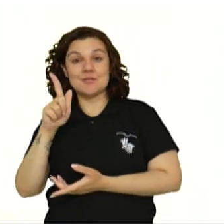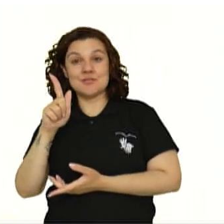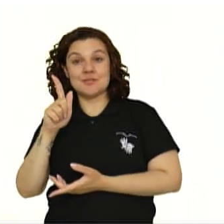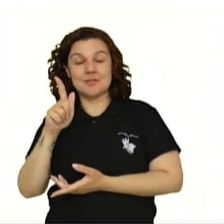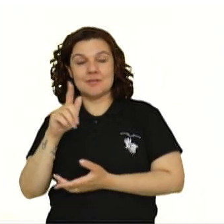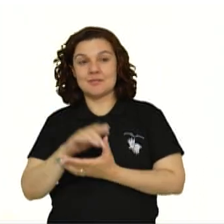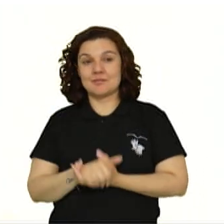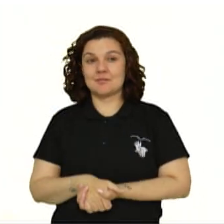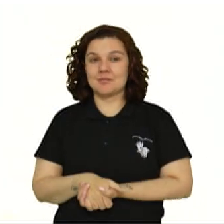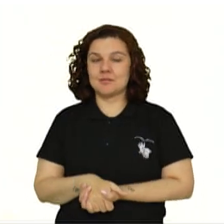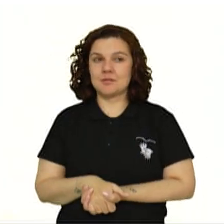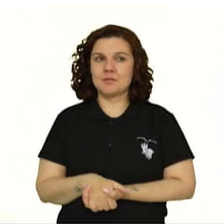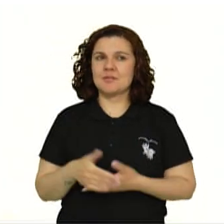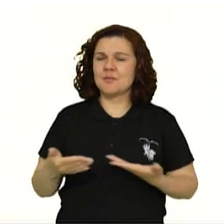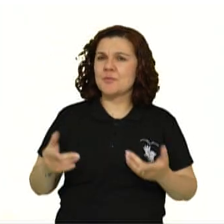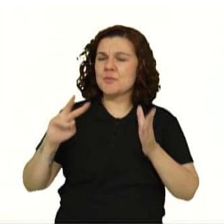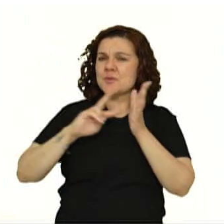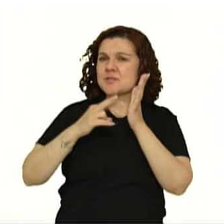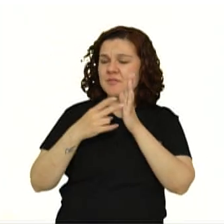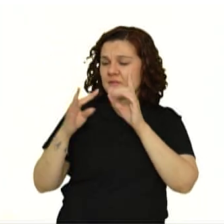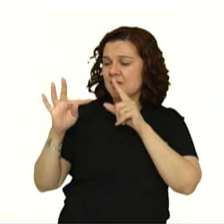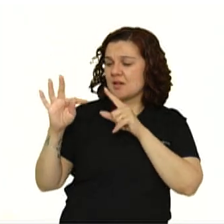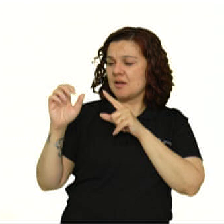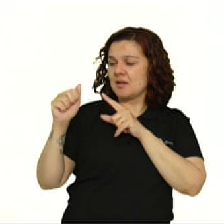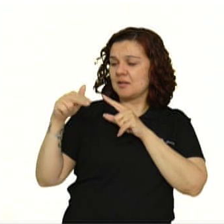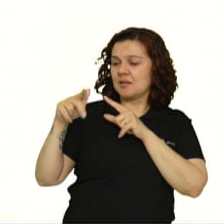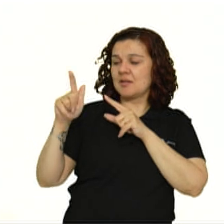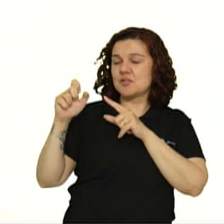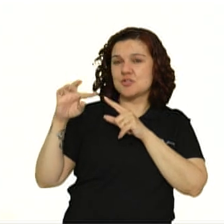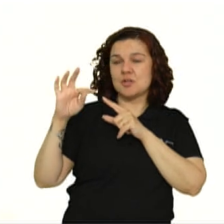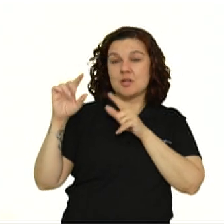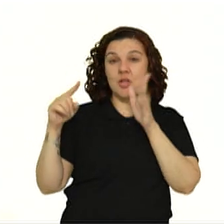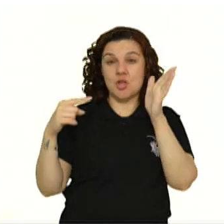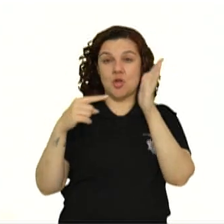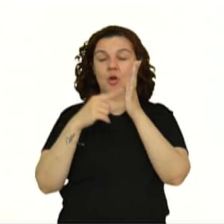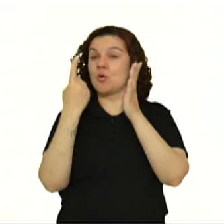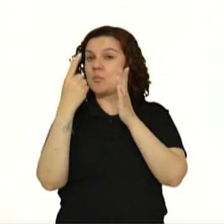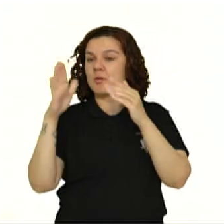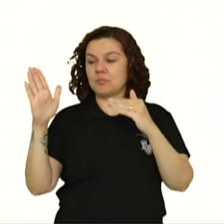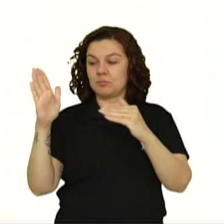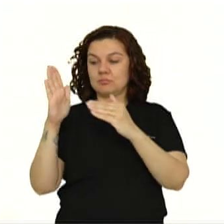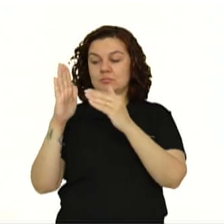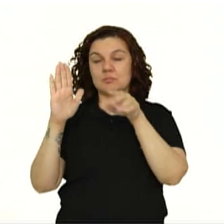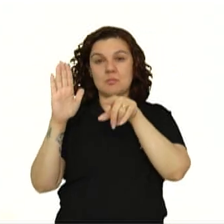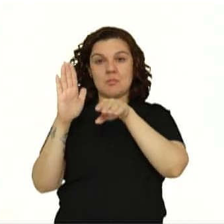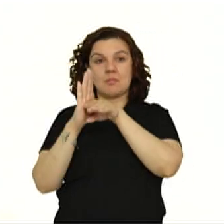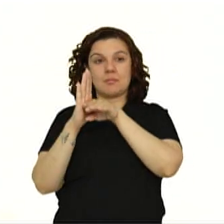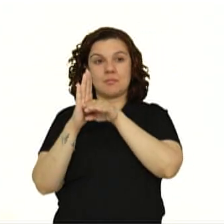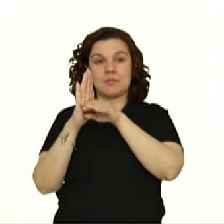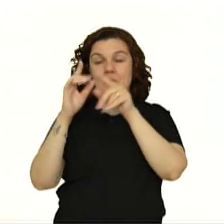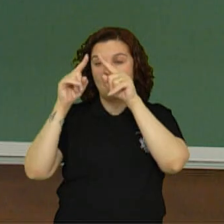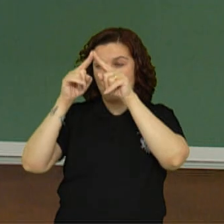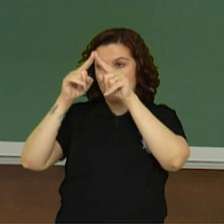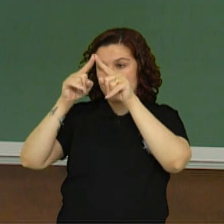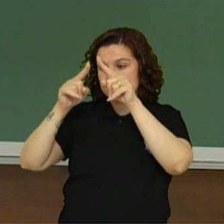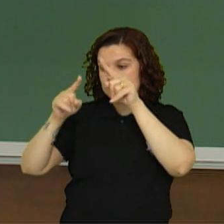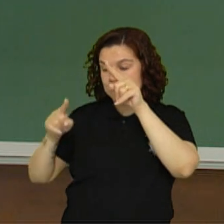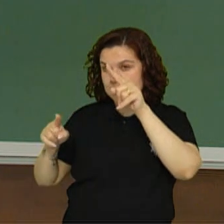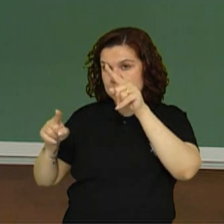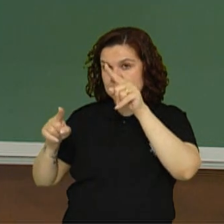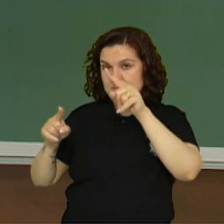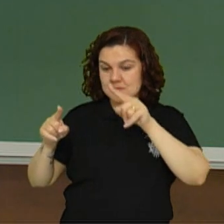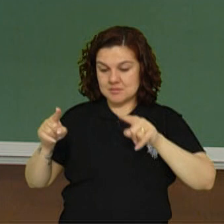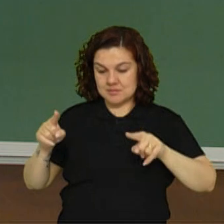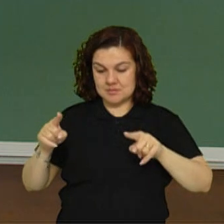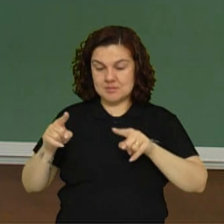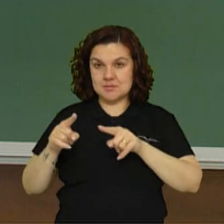tangentes a essa circunferência. O que é ser tangente? É encostar uma vez só. Isso é ser tangente. Então, o segmento de reta que